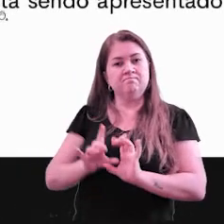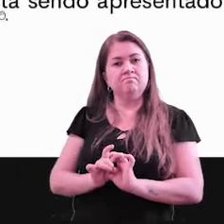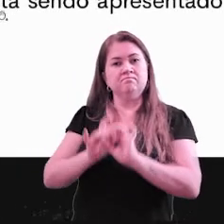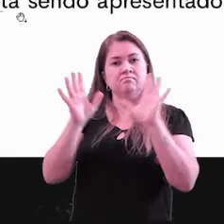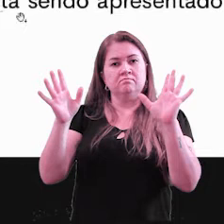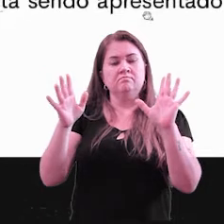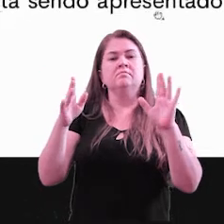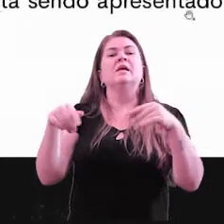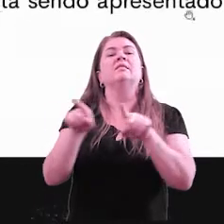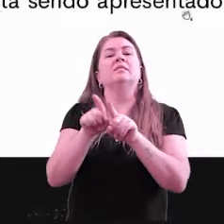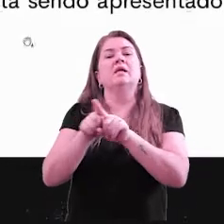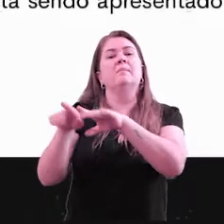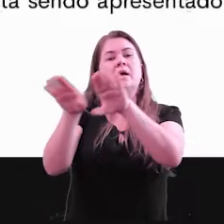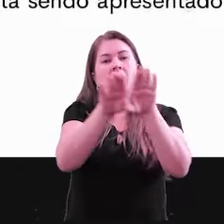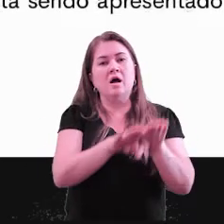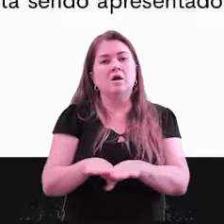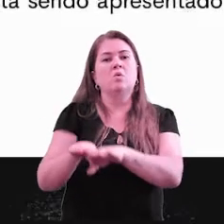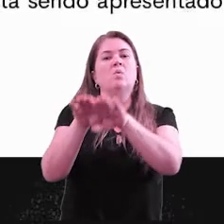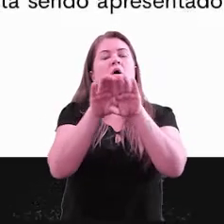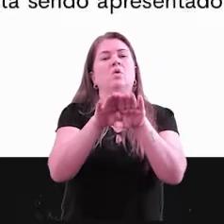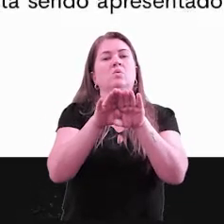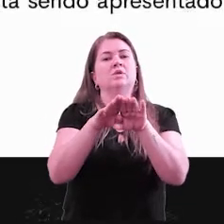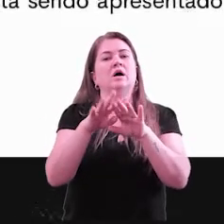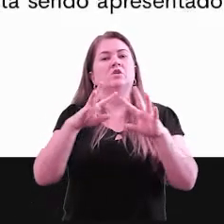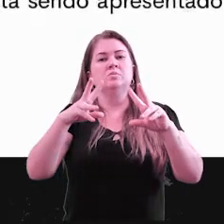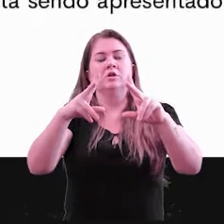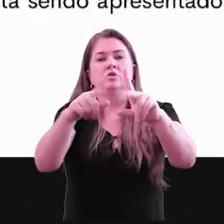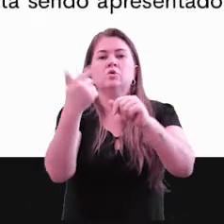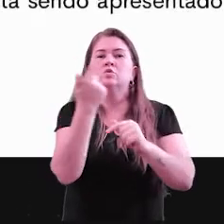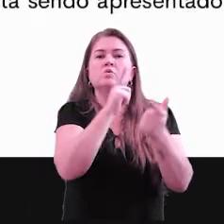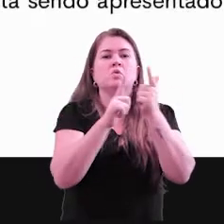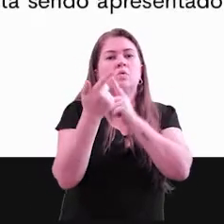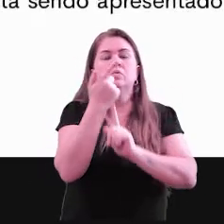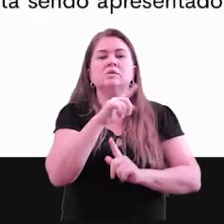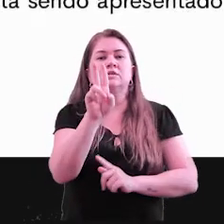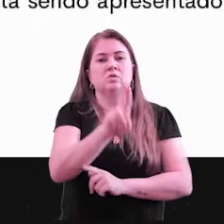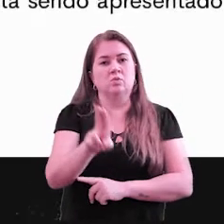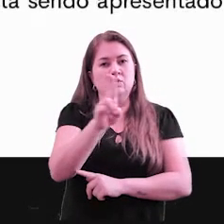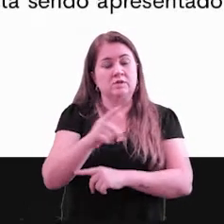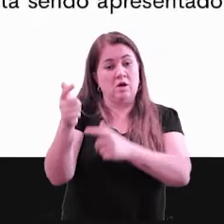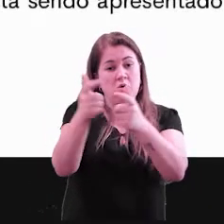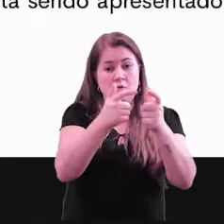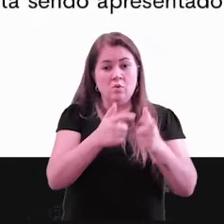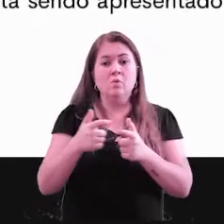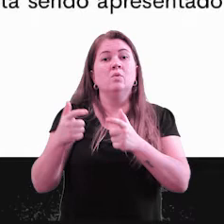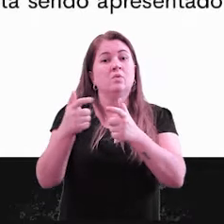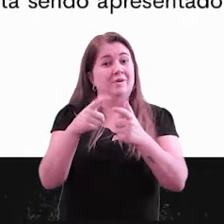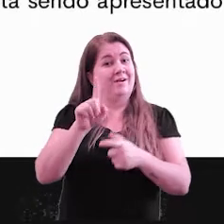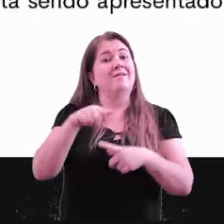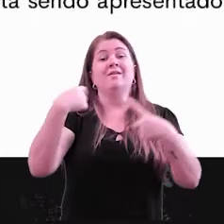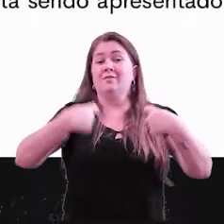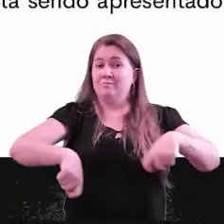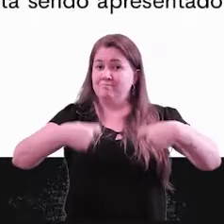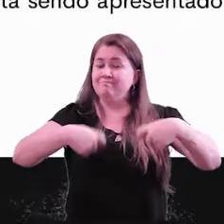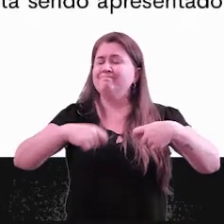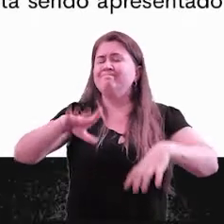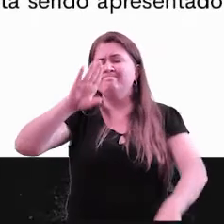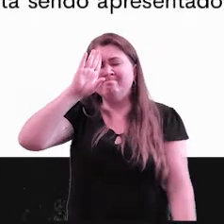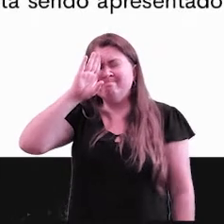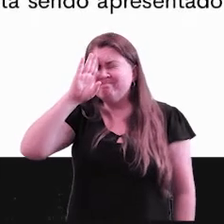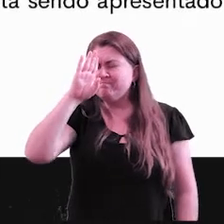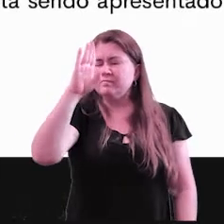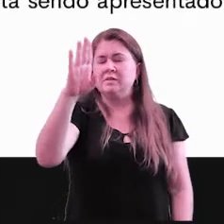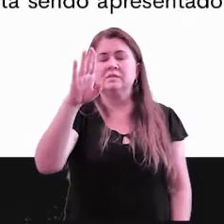e do que está sendo apresentado e exposto é uma necessidade primordial. O contrário disso seria